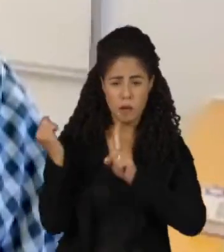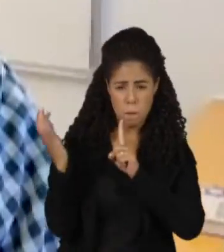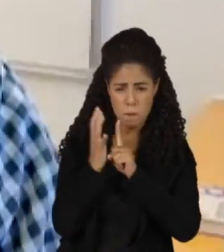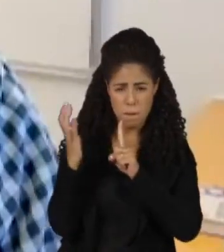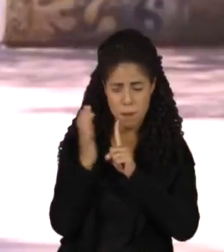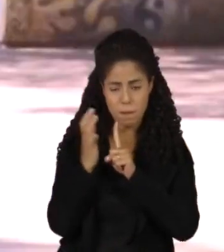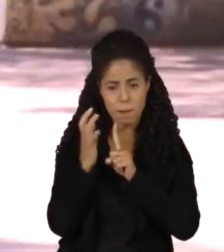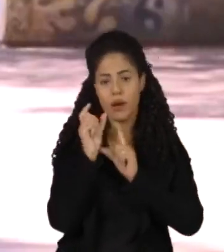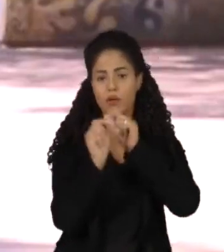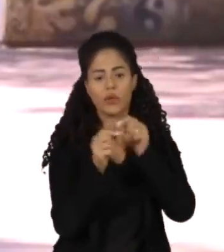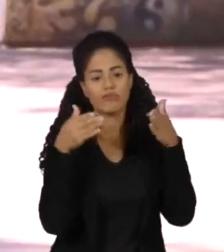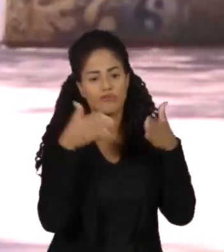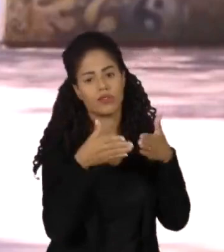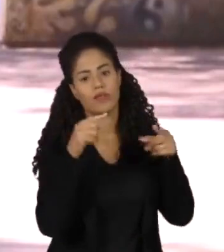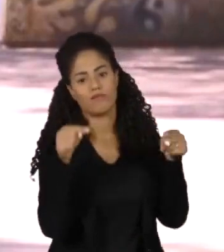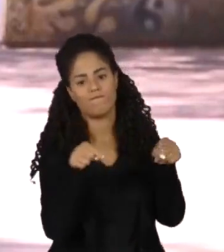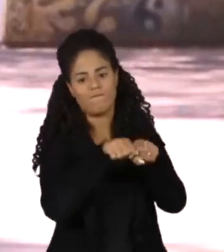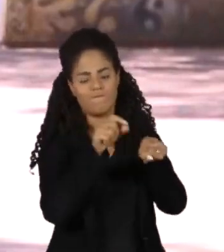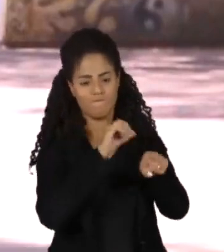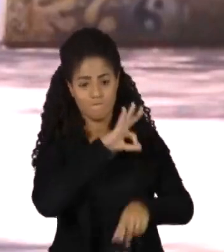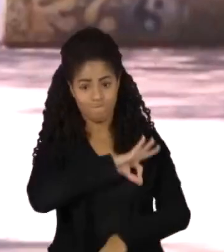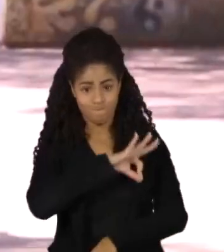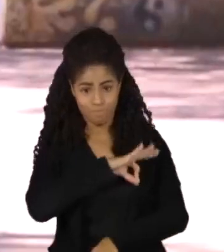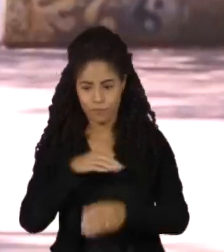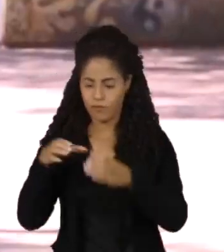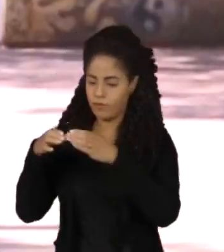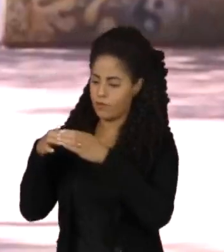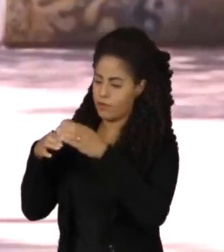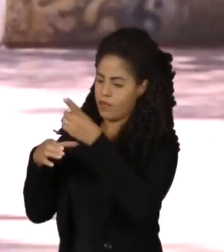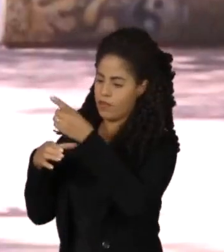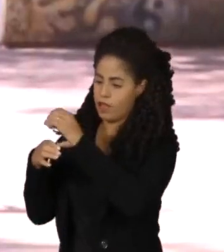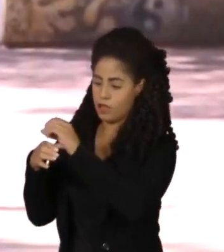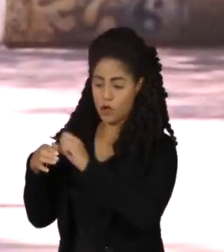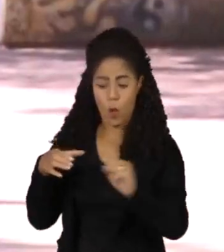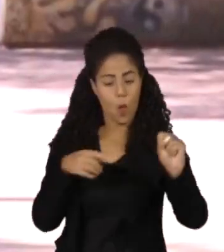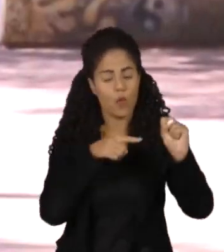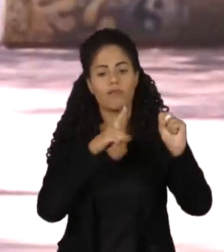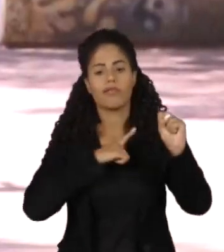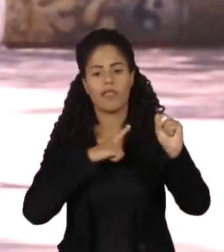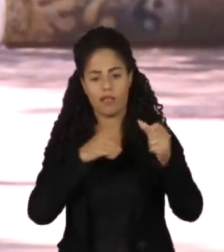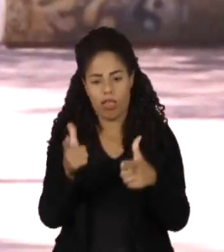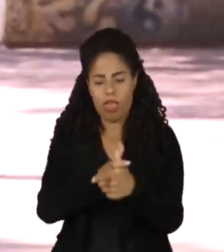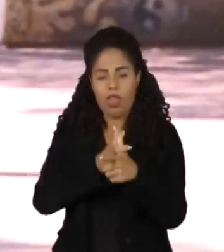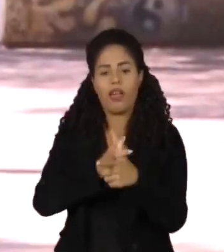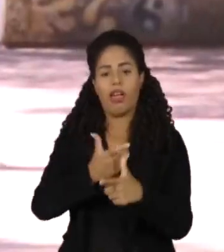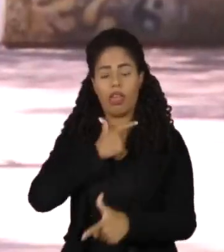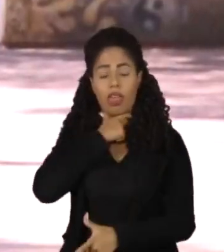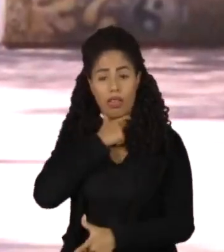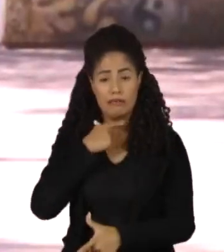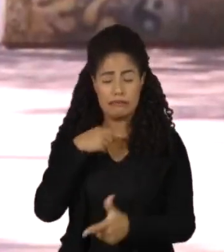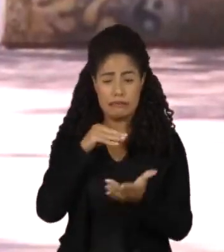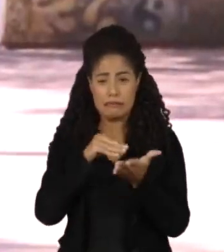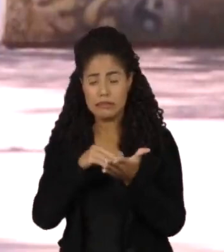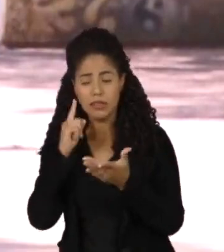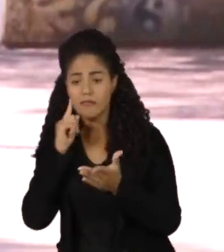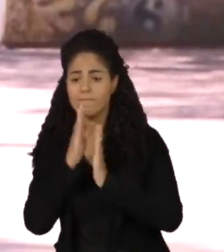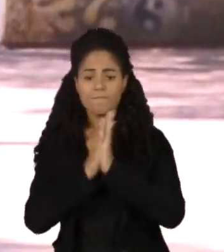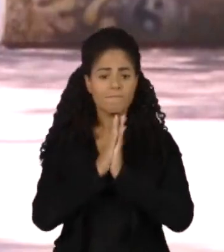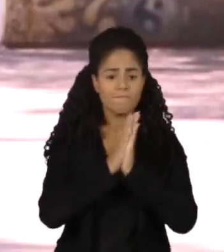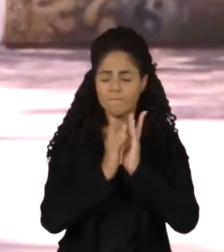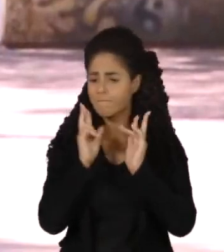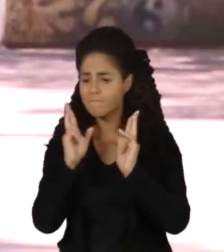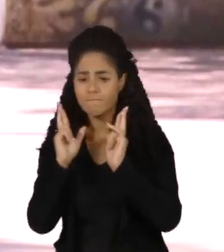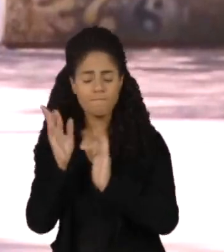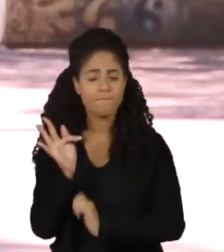renda das famílias. No Brasil, 8 a cada 10 famílias estão endividadas. A falta de perspectiva no futuro e